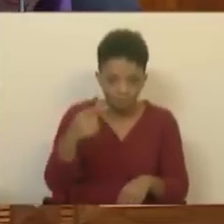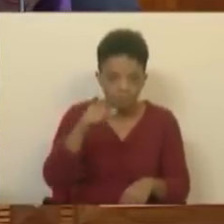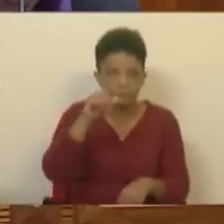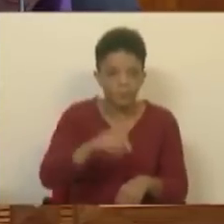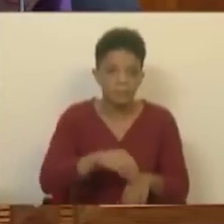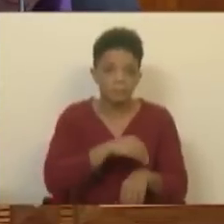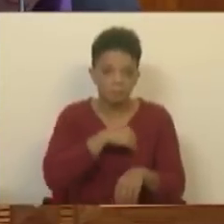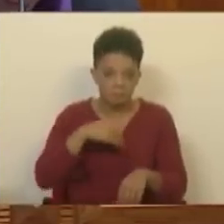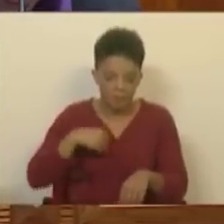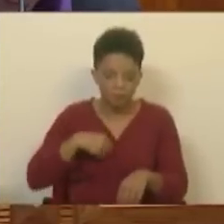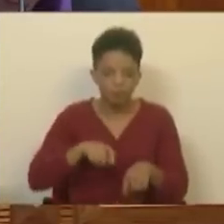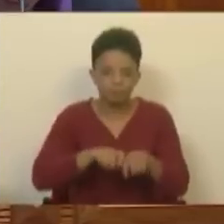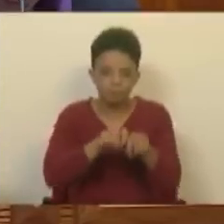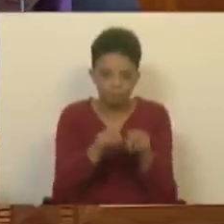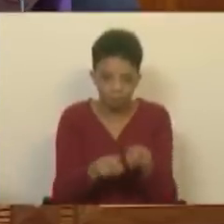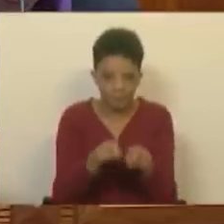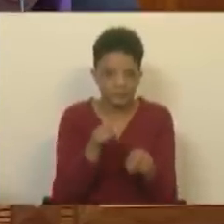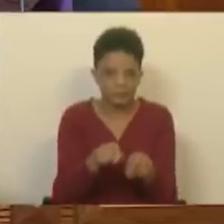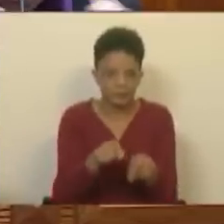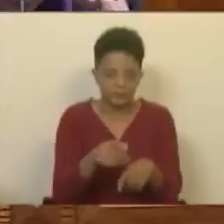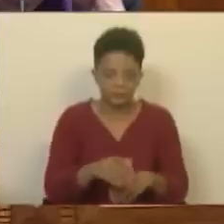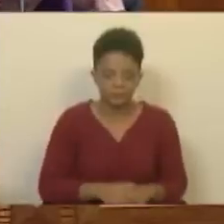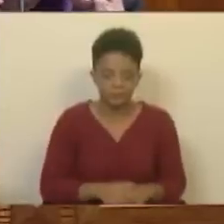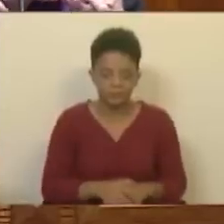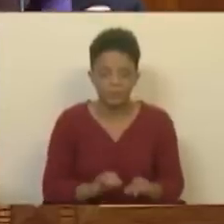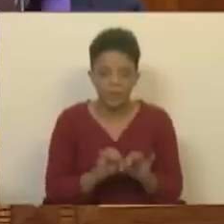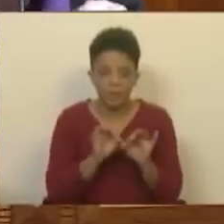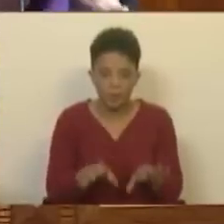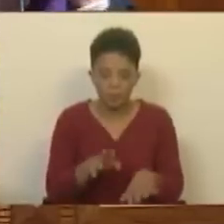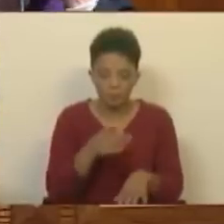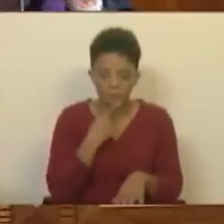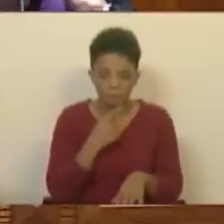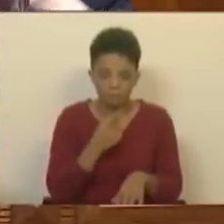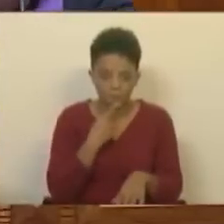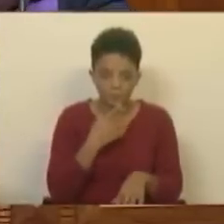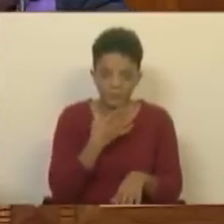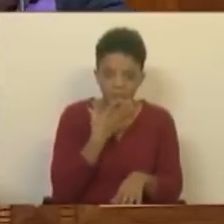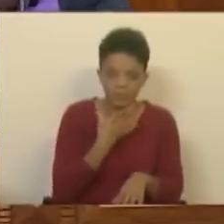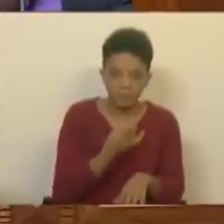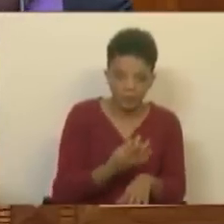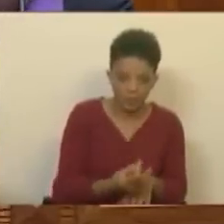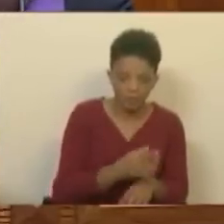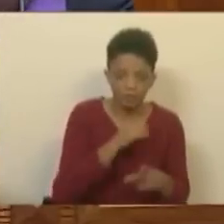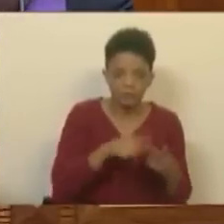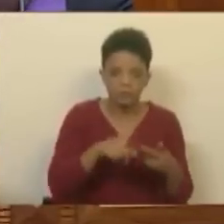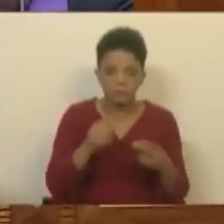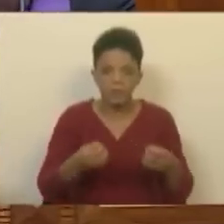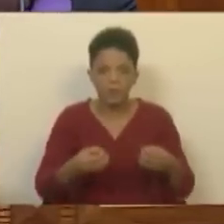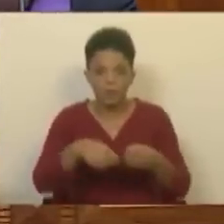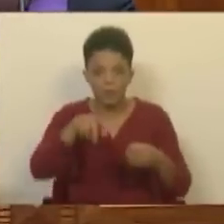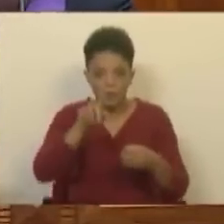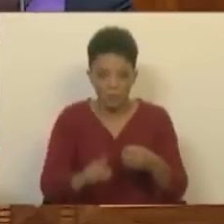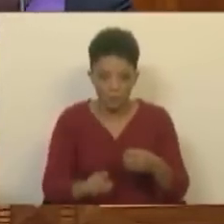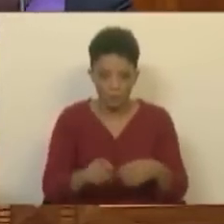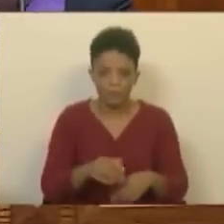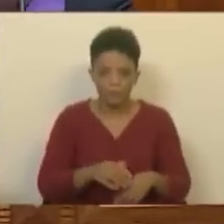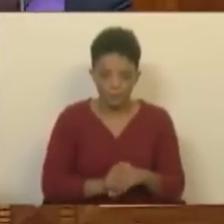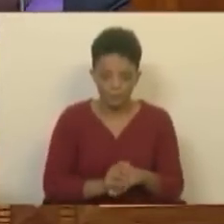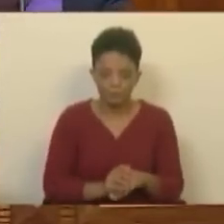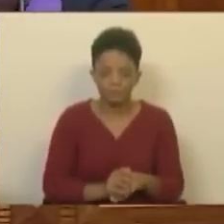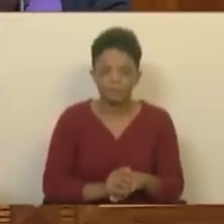designadamente médicos obstetras como se verificou aliás no período do natal e no período do ano novo onde